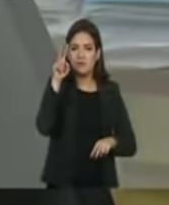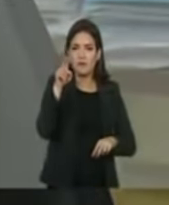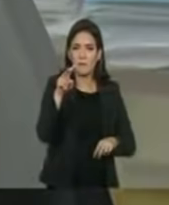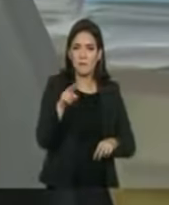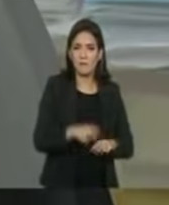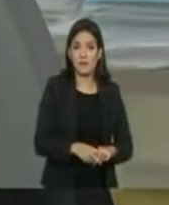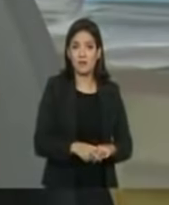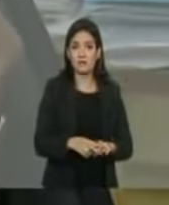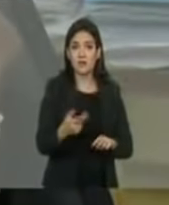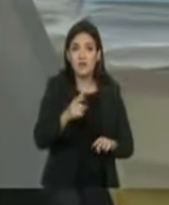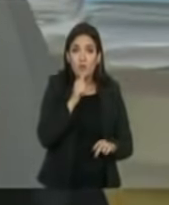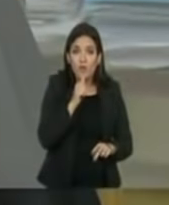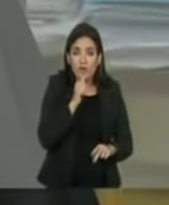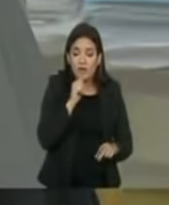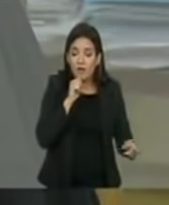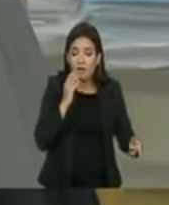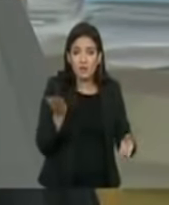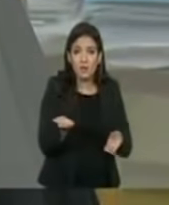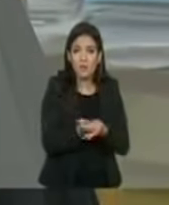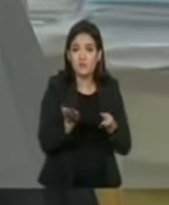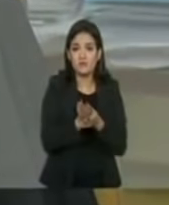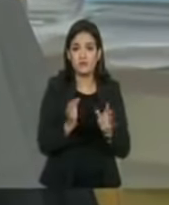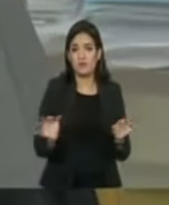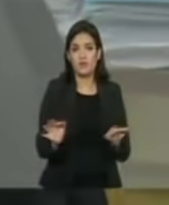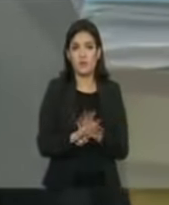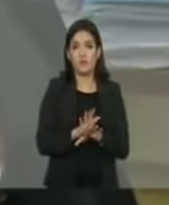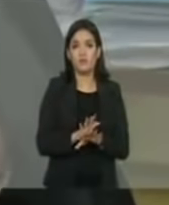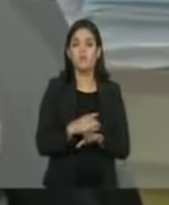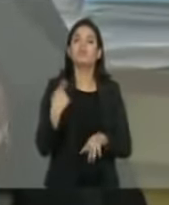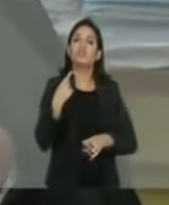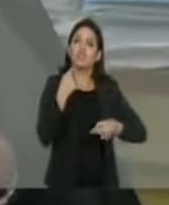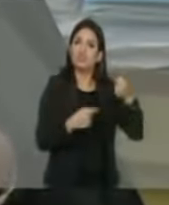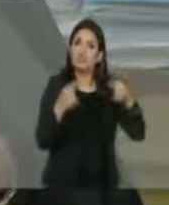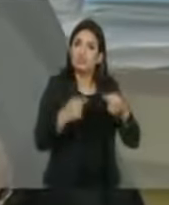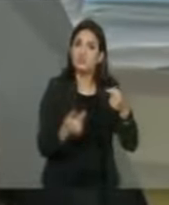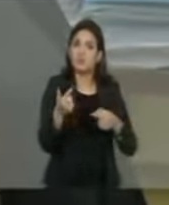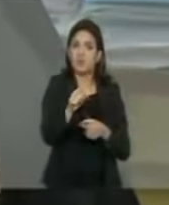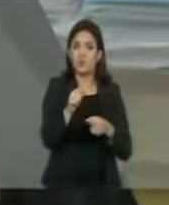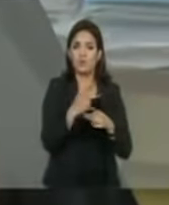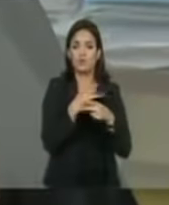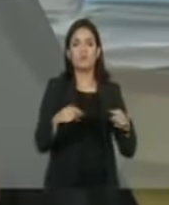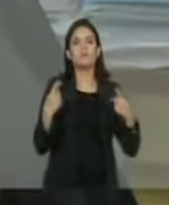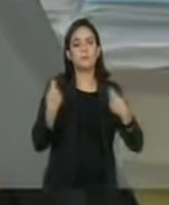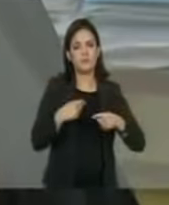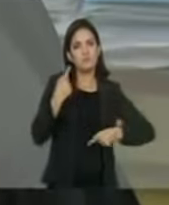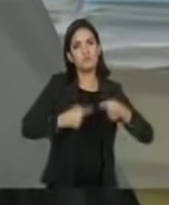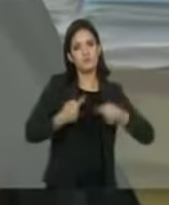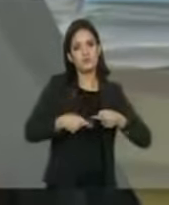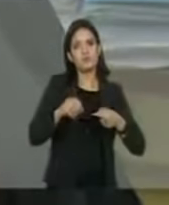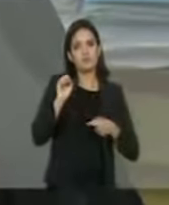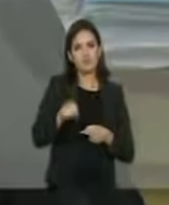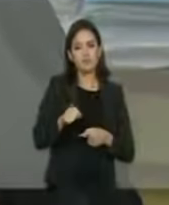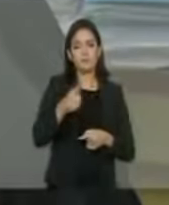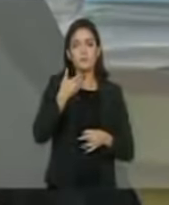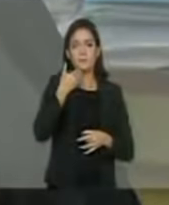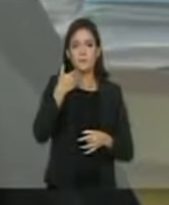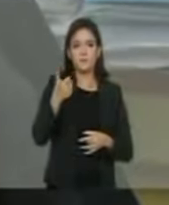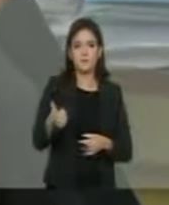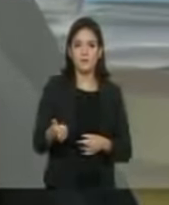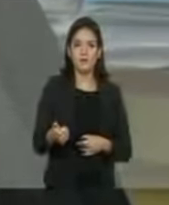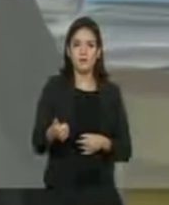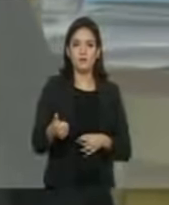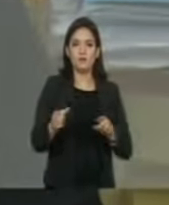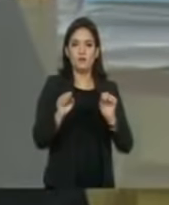sentença e aí ficamos a discutir este outro espectador precisamos discutir e precisamos melhorar o sistema